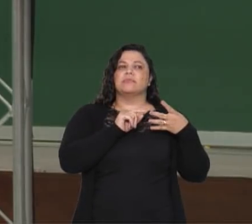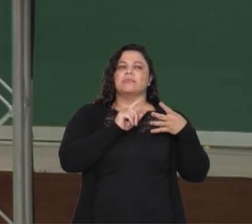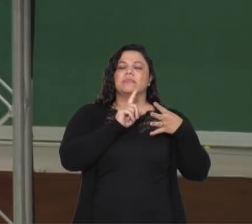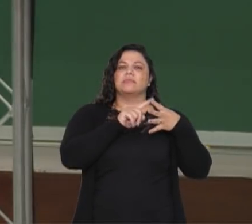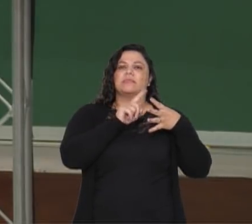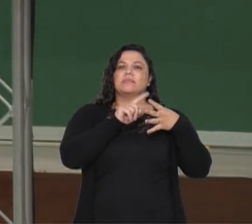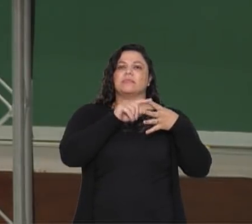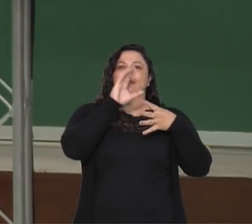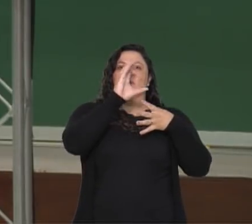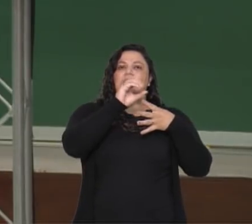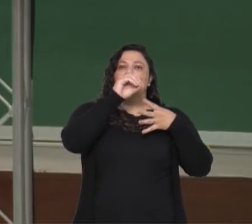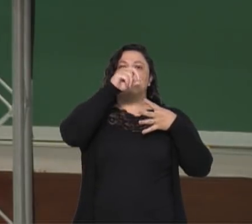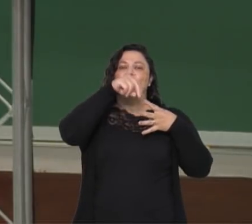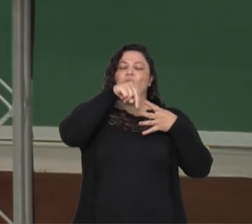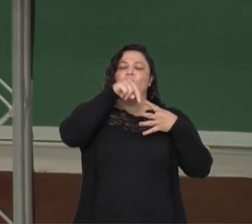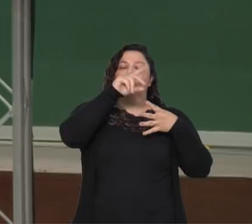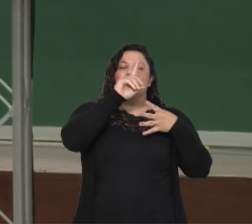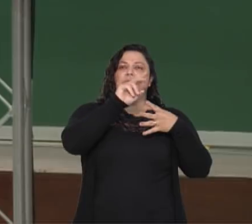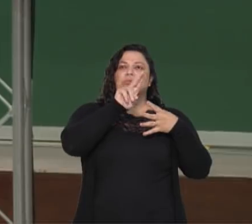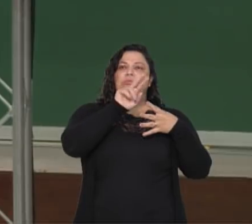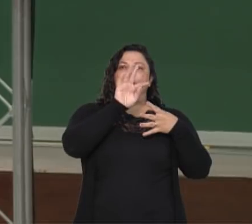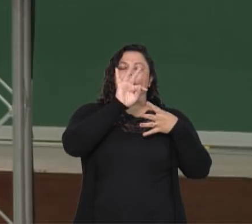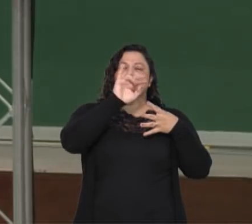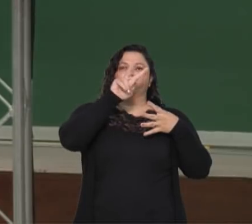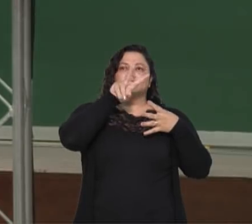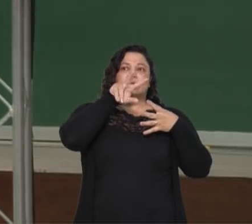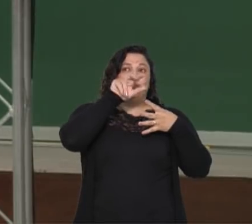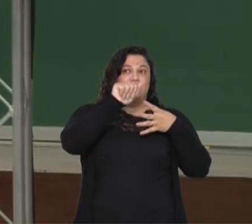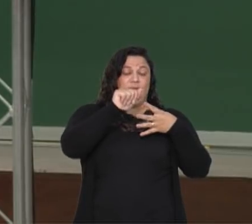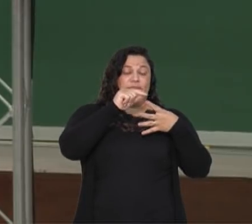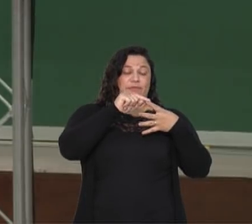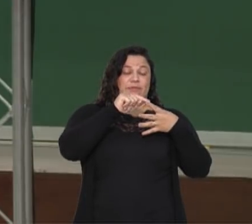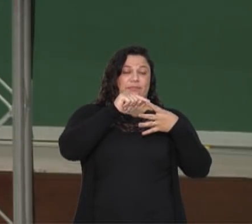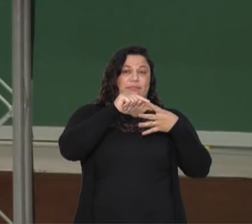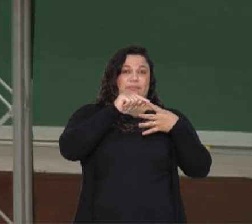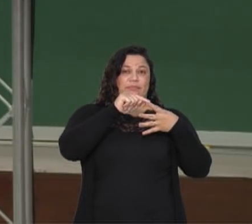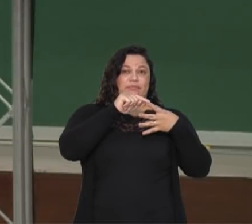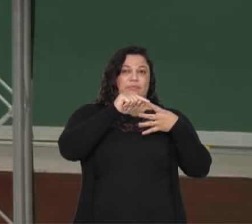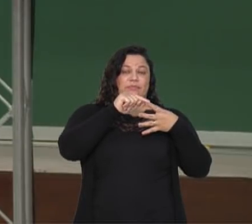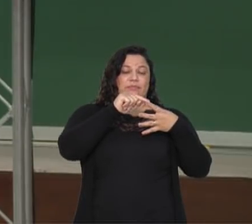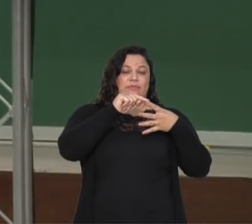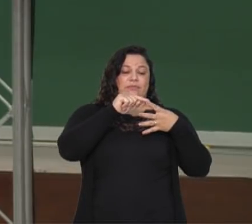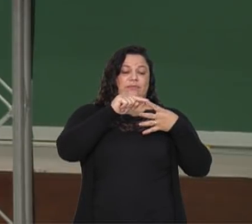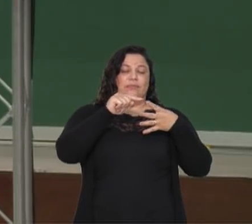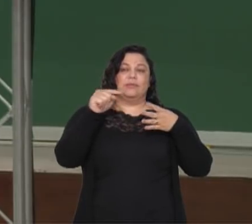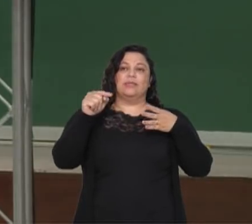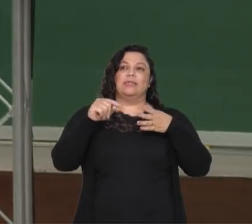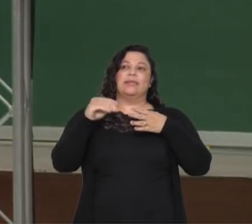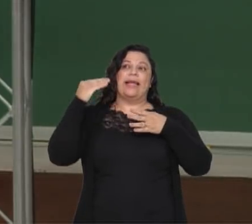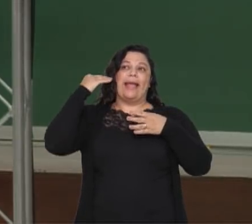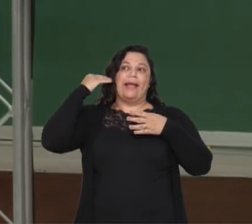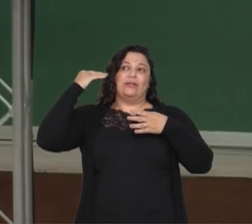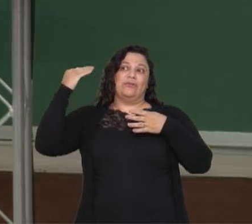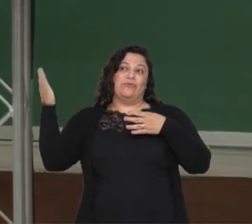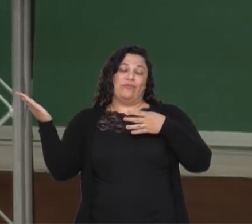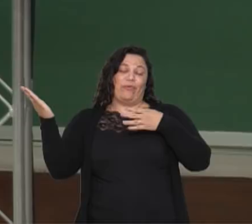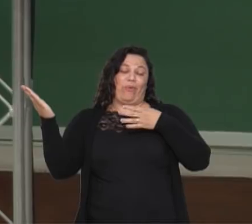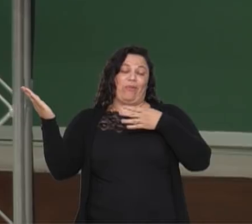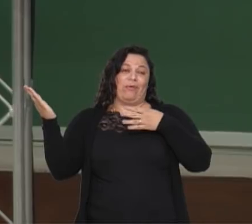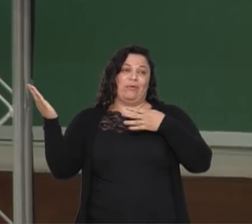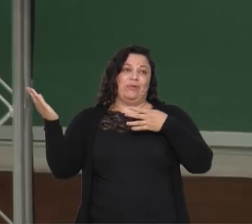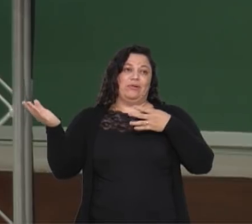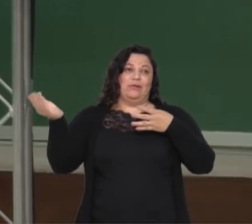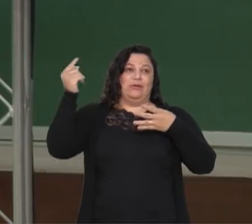condutiva, ela acontece só na parte externa, ela é justamente na parte de condução. A mista, ela vai misturar